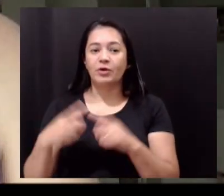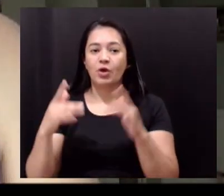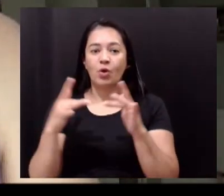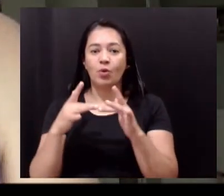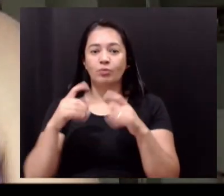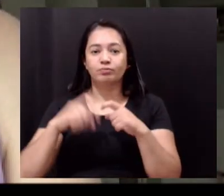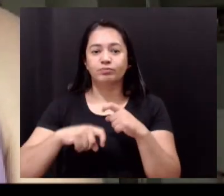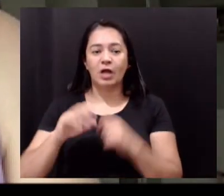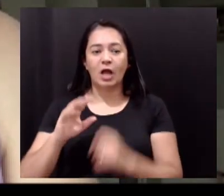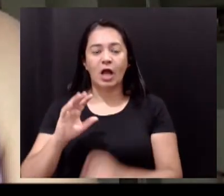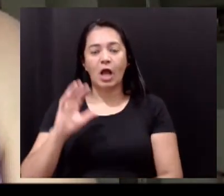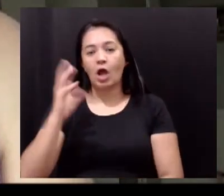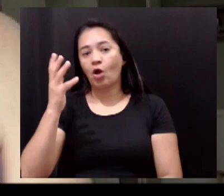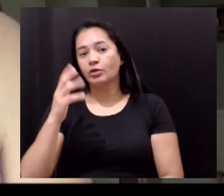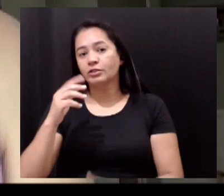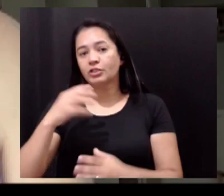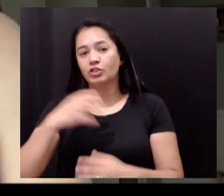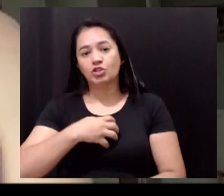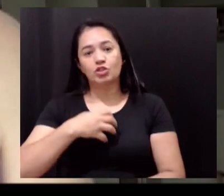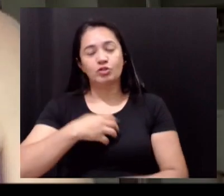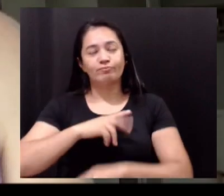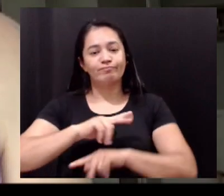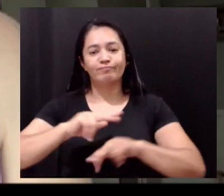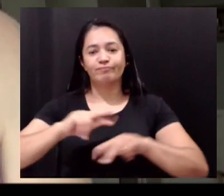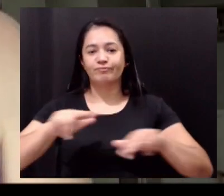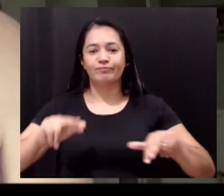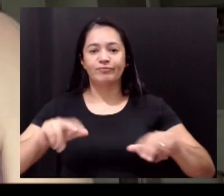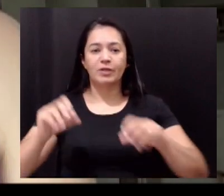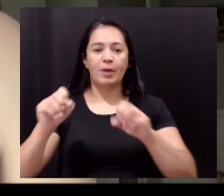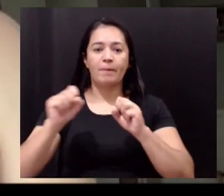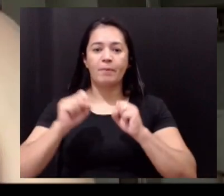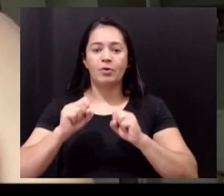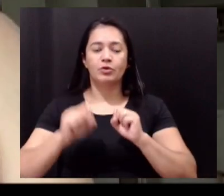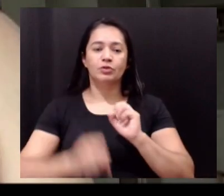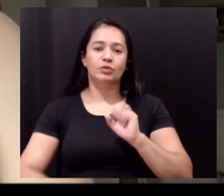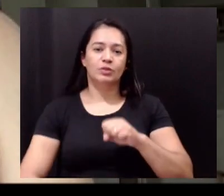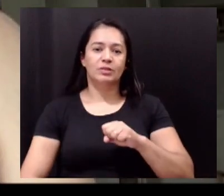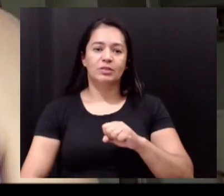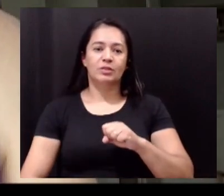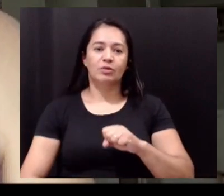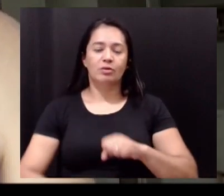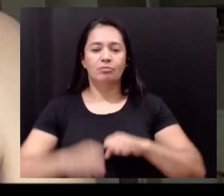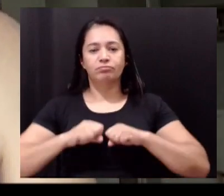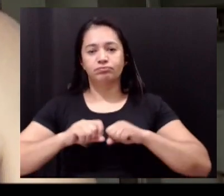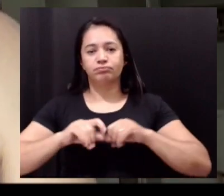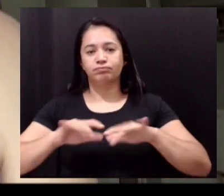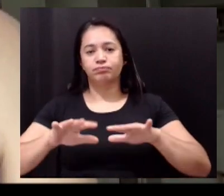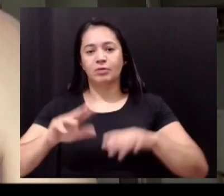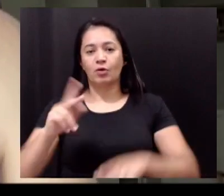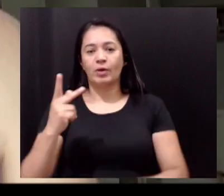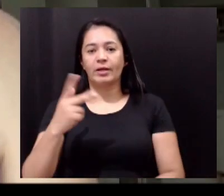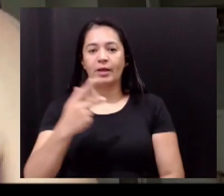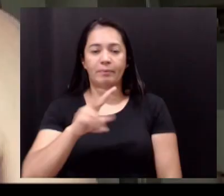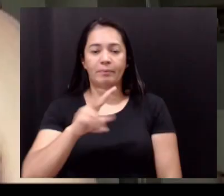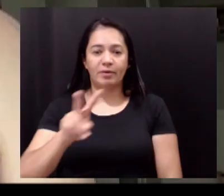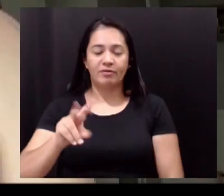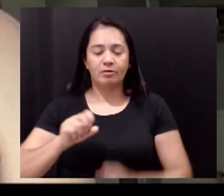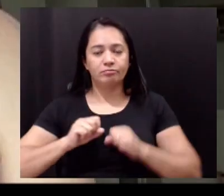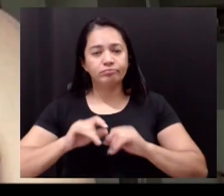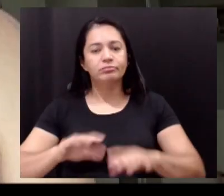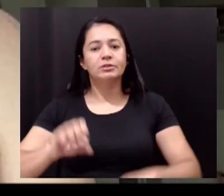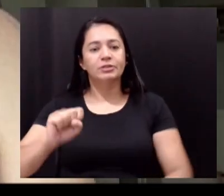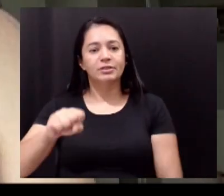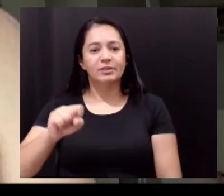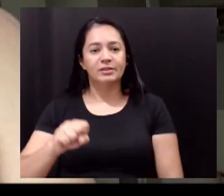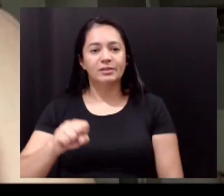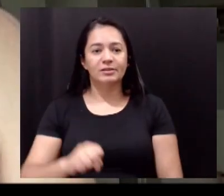N formas e que pode sim te transmitir o HPV. Então é importante a gente lembrar, acabei matando dois mitos de uma